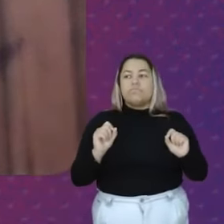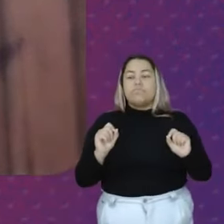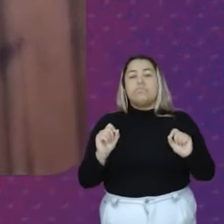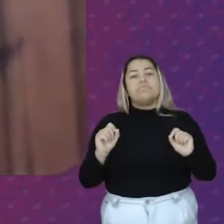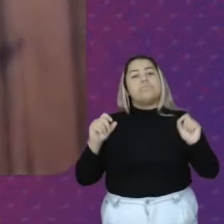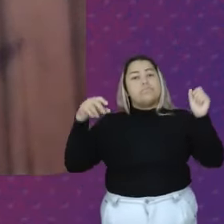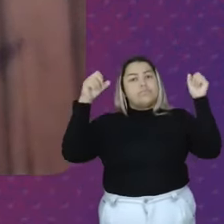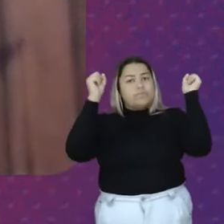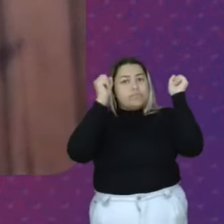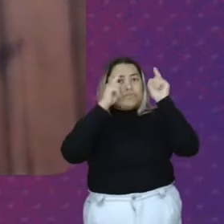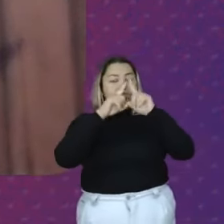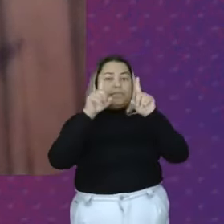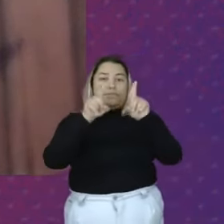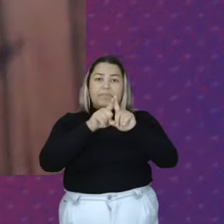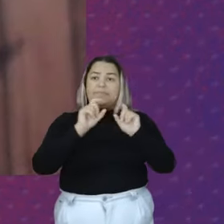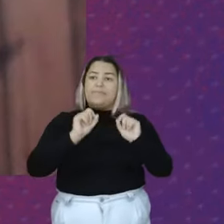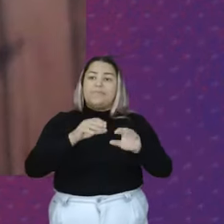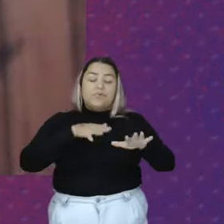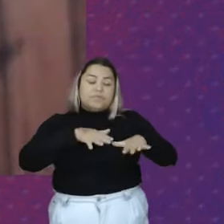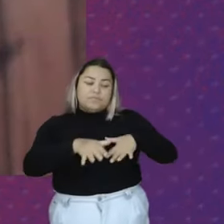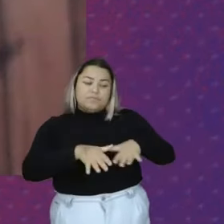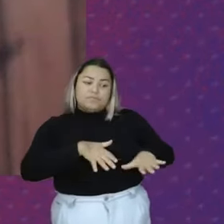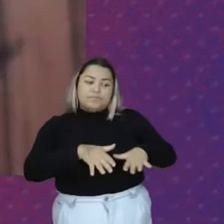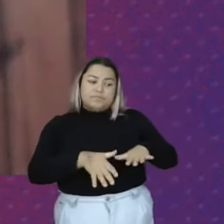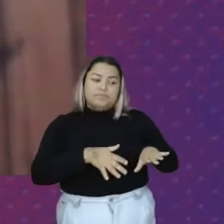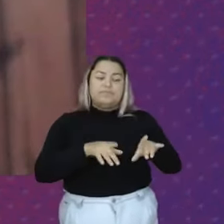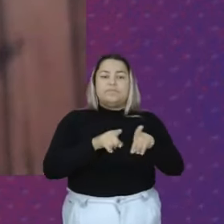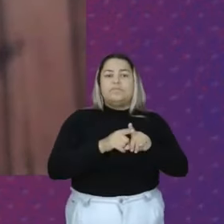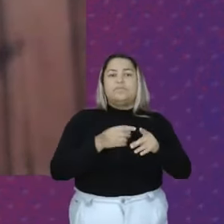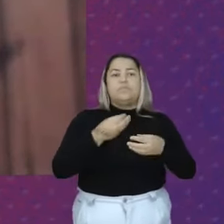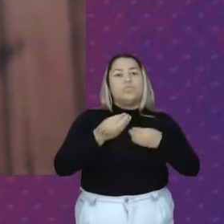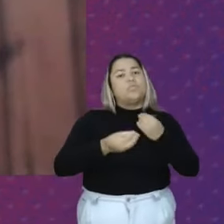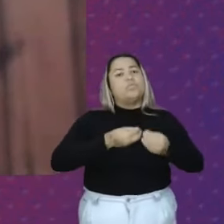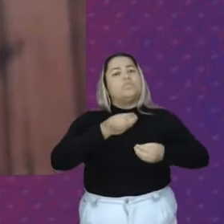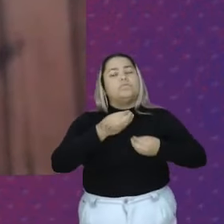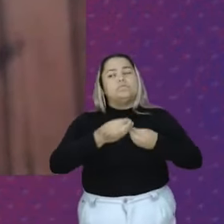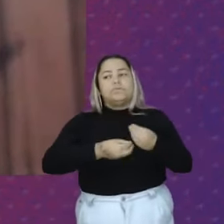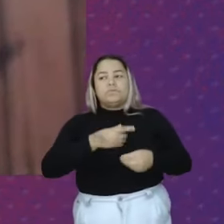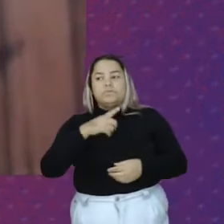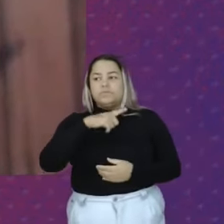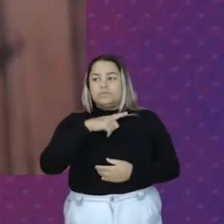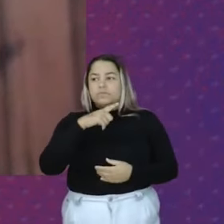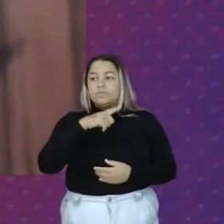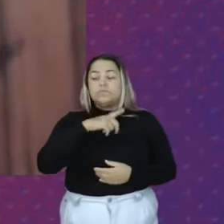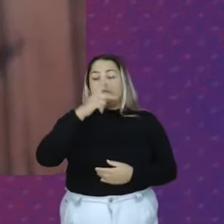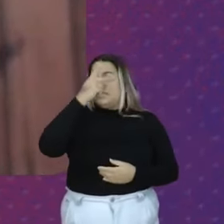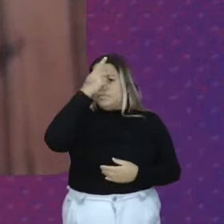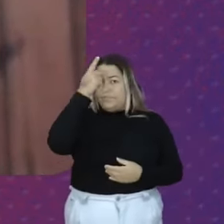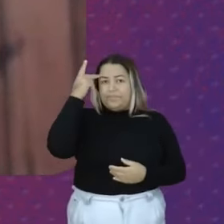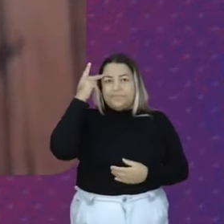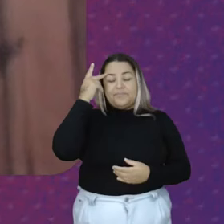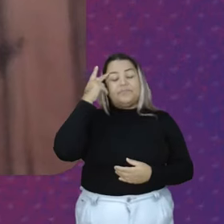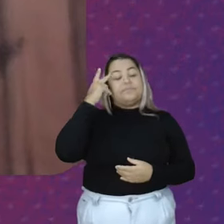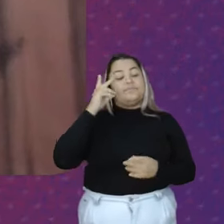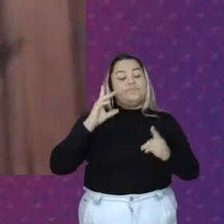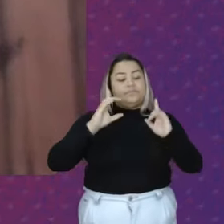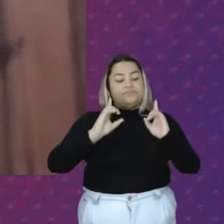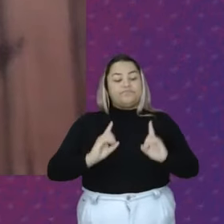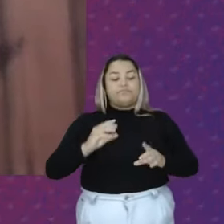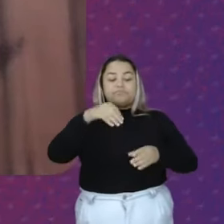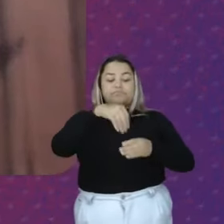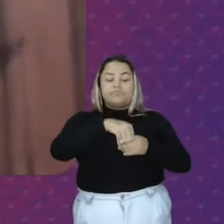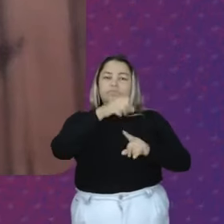dificuldade através do rompimento dessas Barreiras né com a disfunção que existe para as pessoas com deficiência às vezes na sociedade